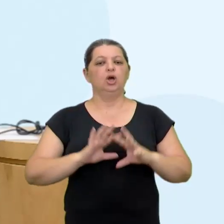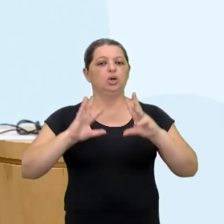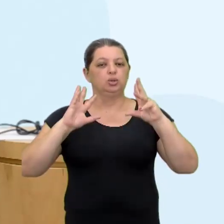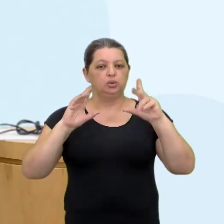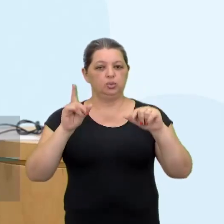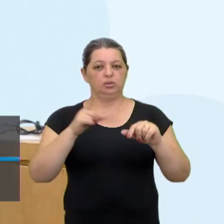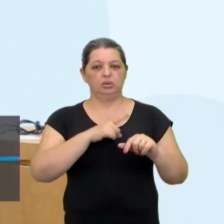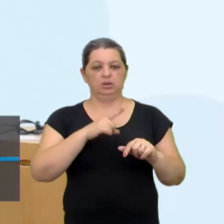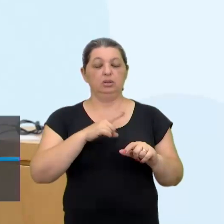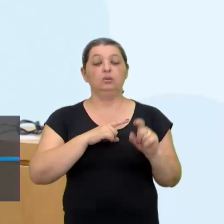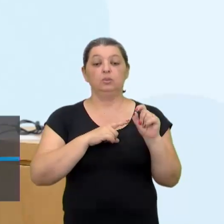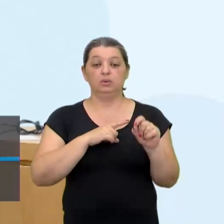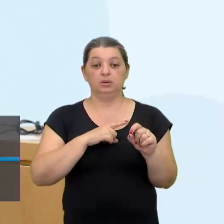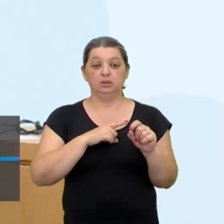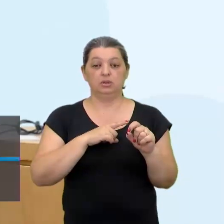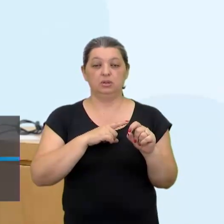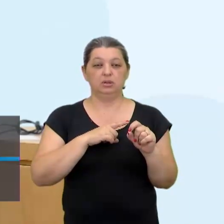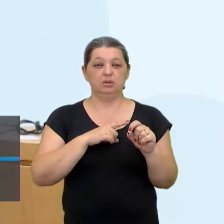que tem